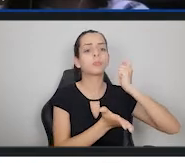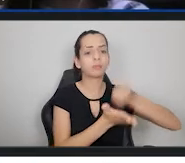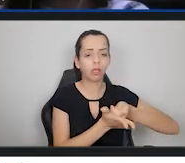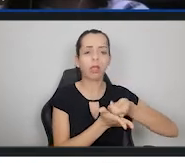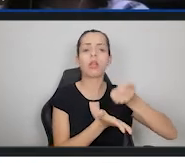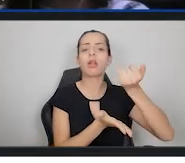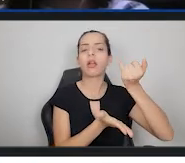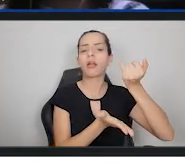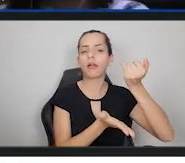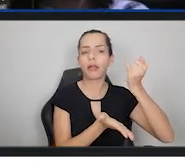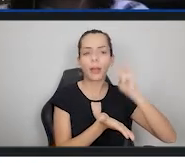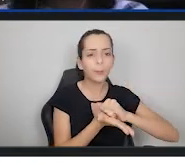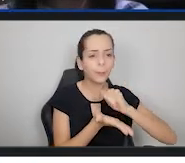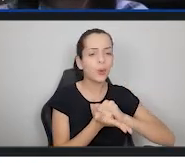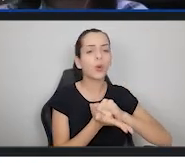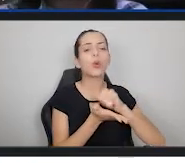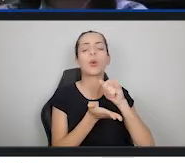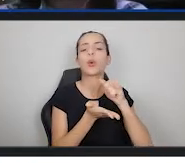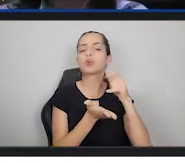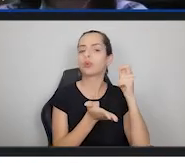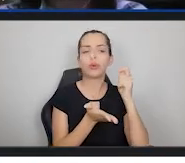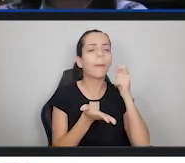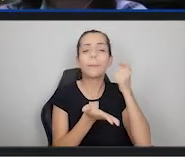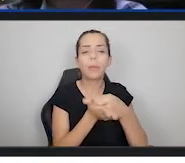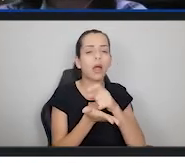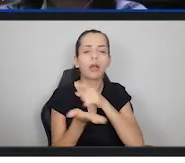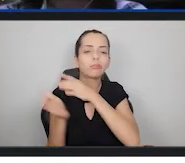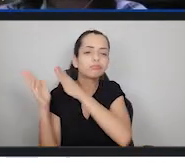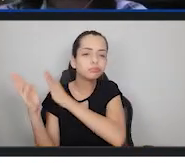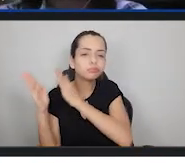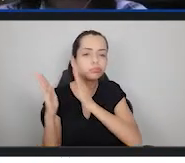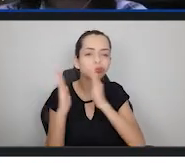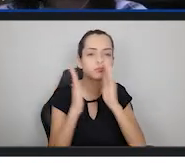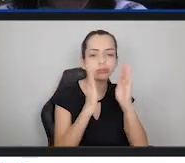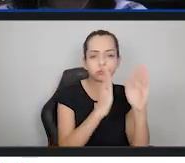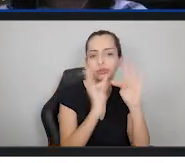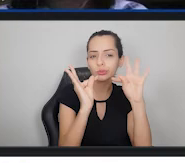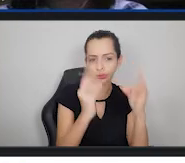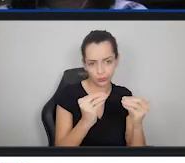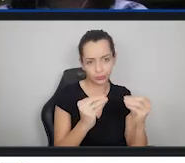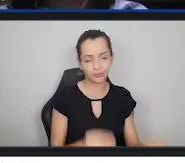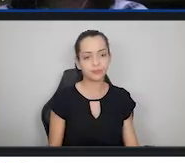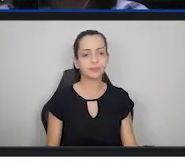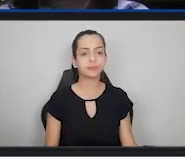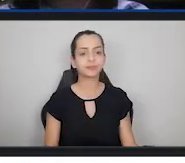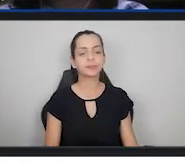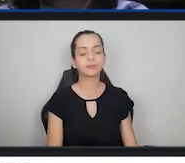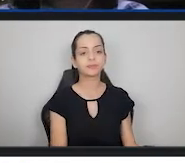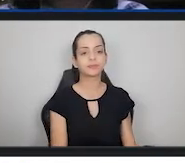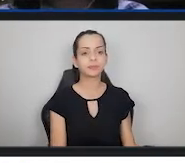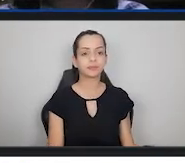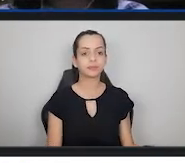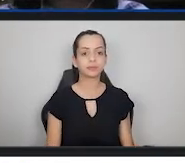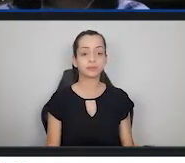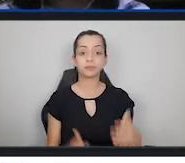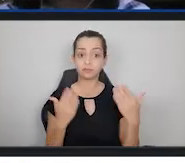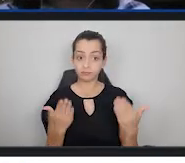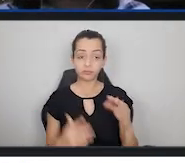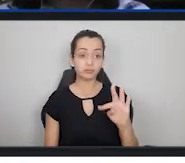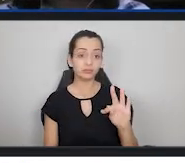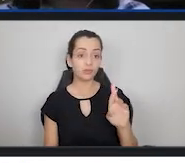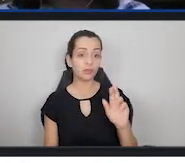consumidores cativos, nós pagamos essas tarifas aqui também, até desde lá da geração até nosso ponto de